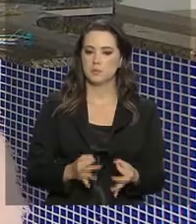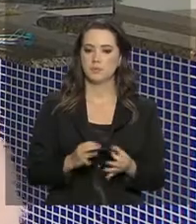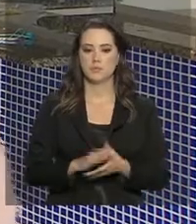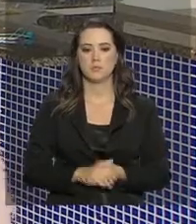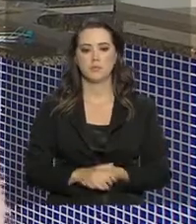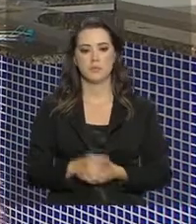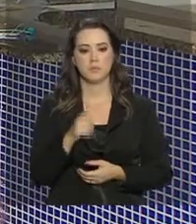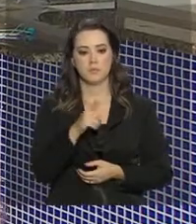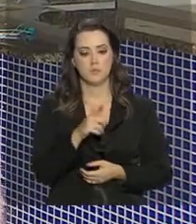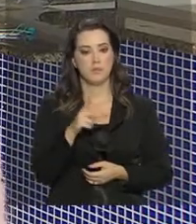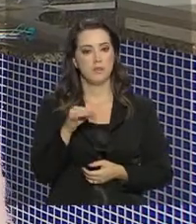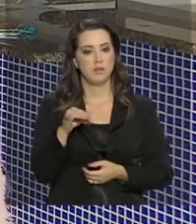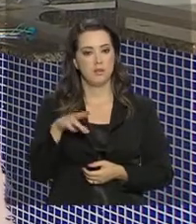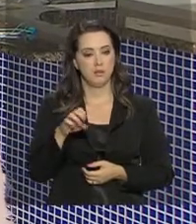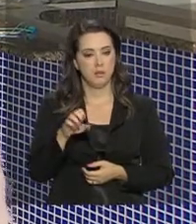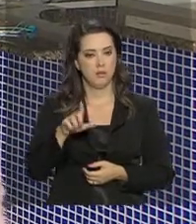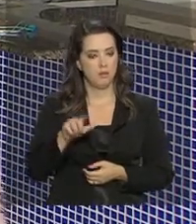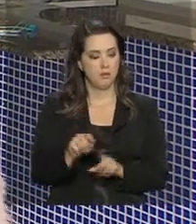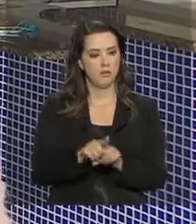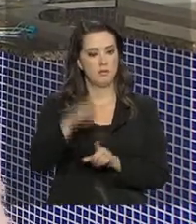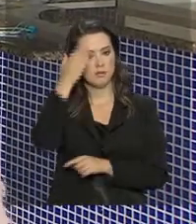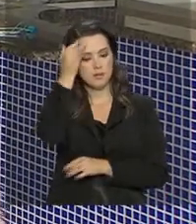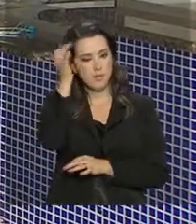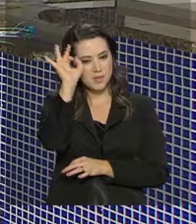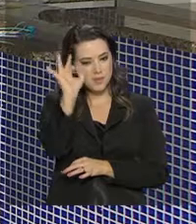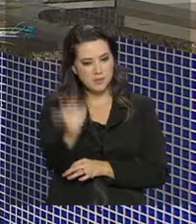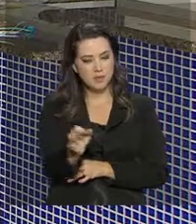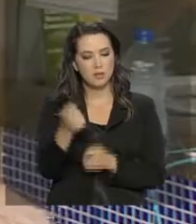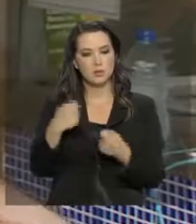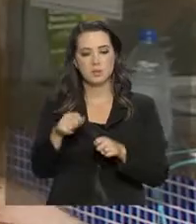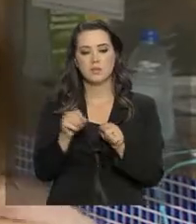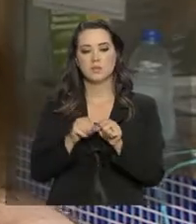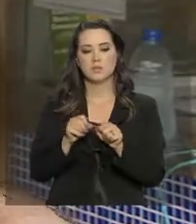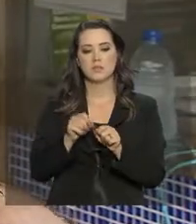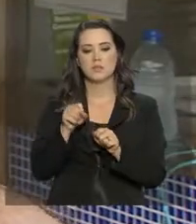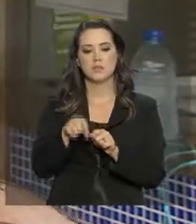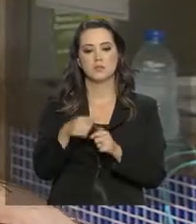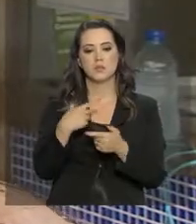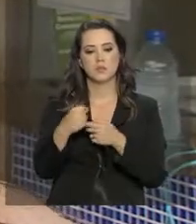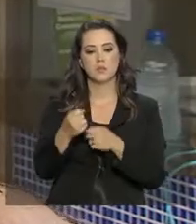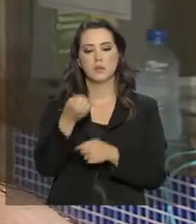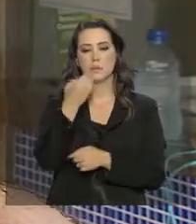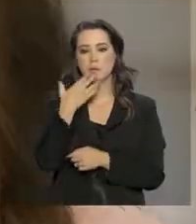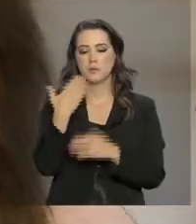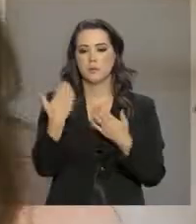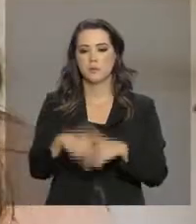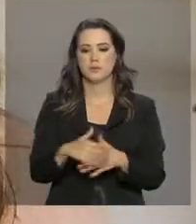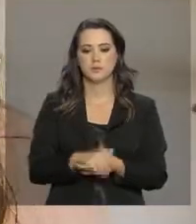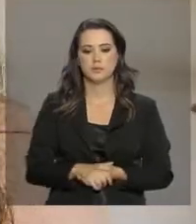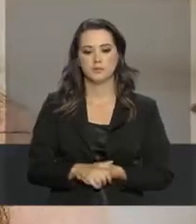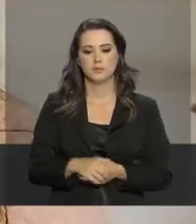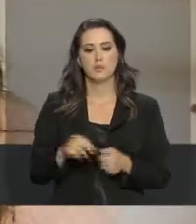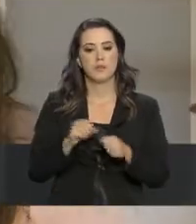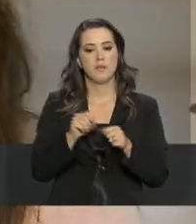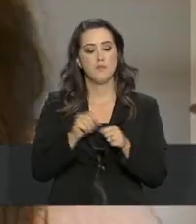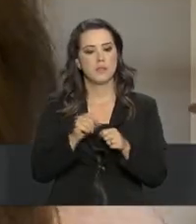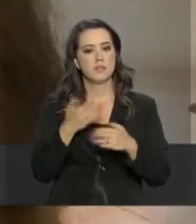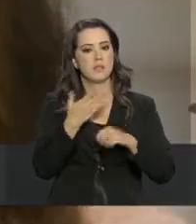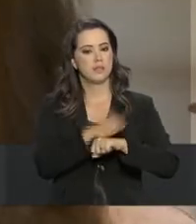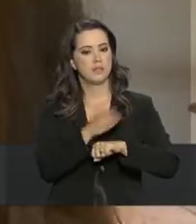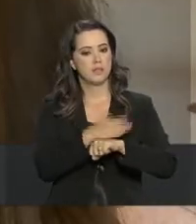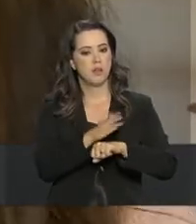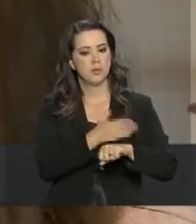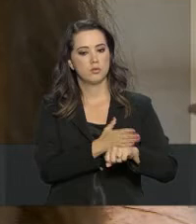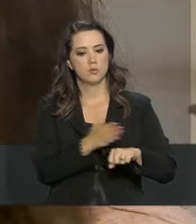já a estudante daniela sabe exatamente o que deve fazer para sair bem nas provas fazer simulados treinar o tempo